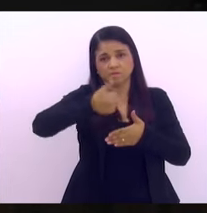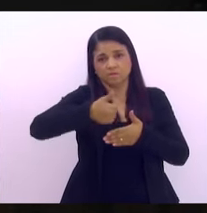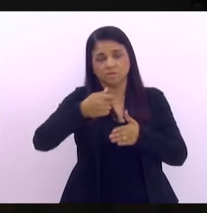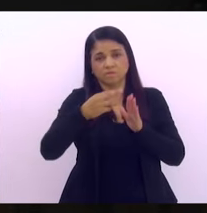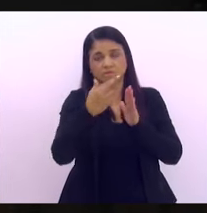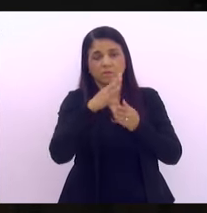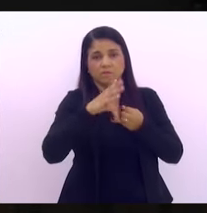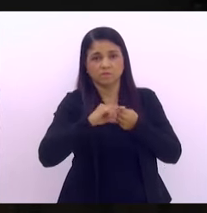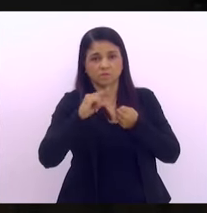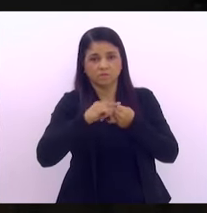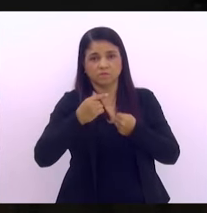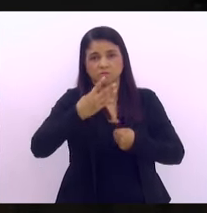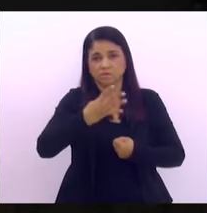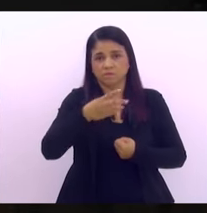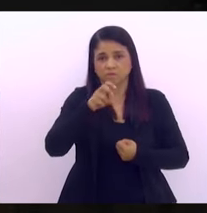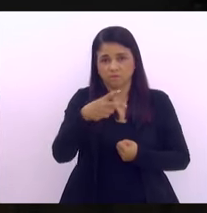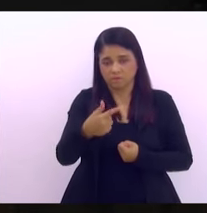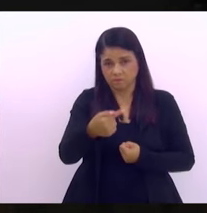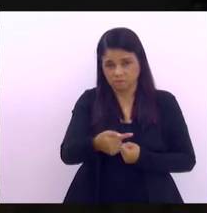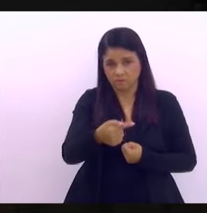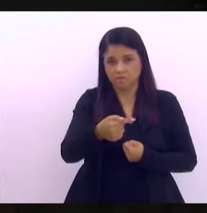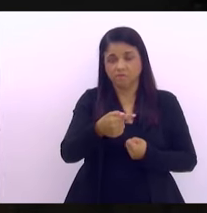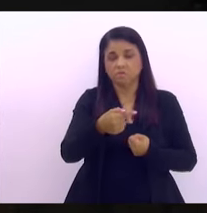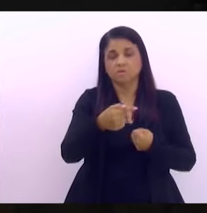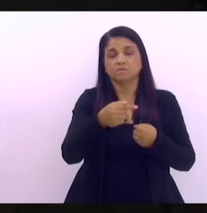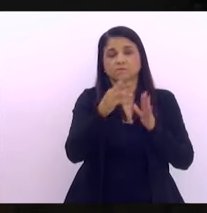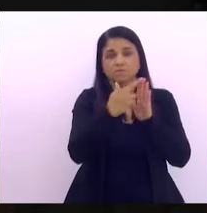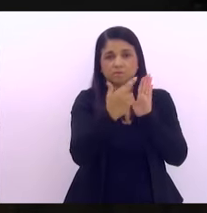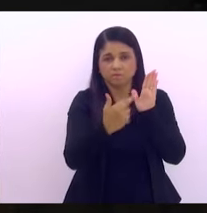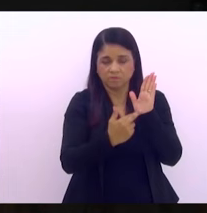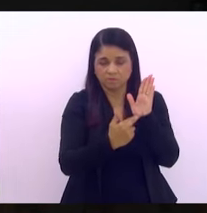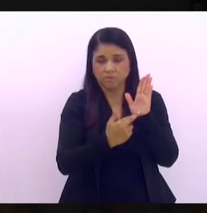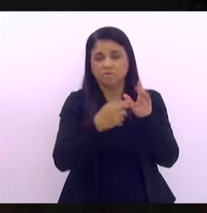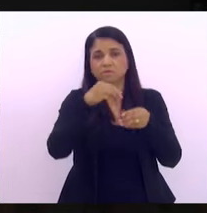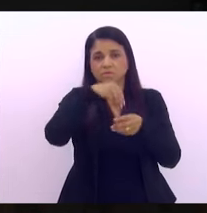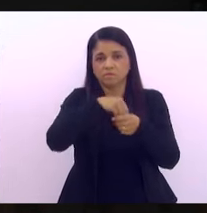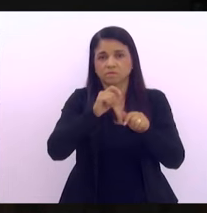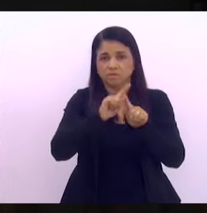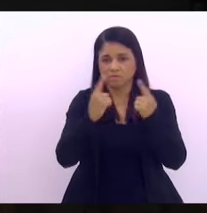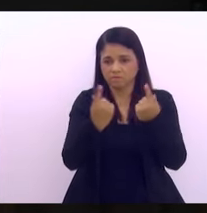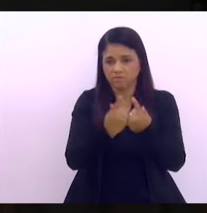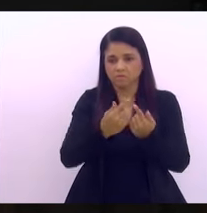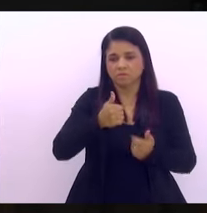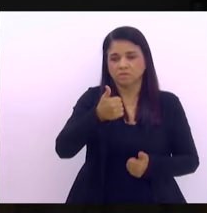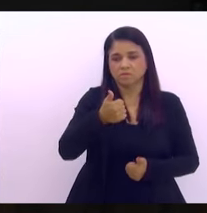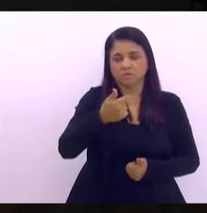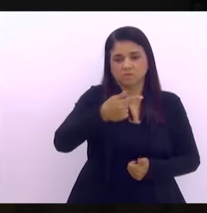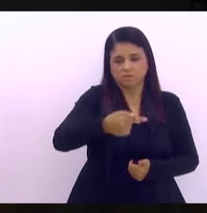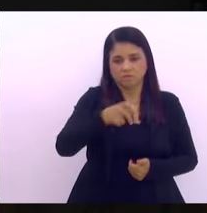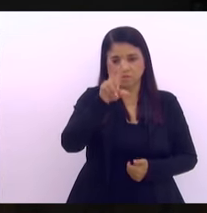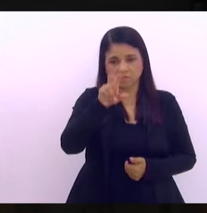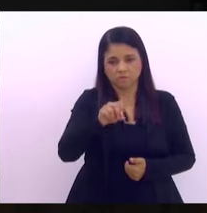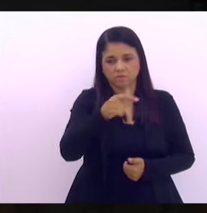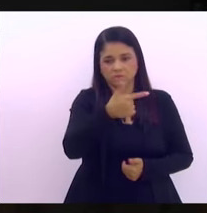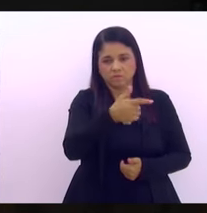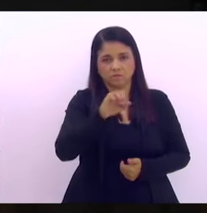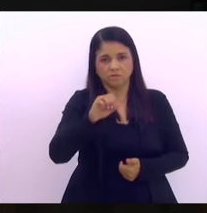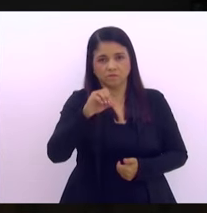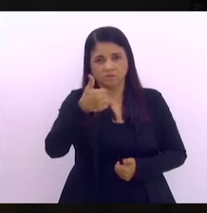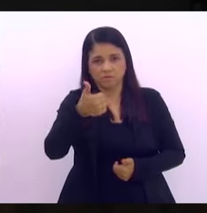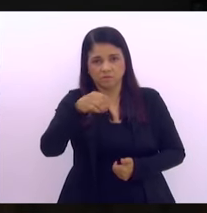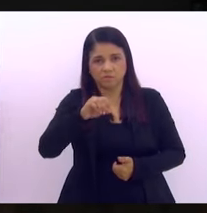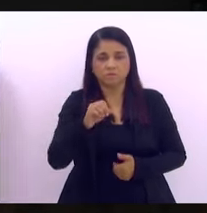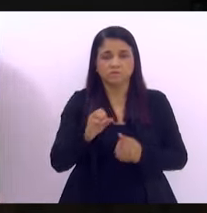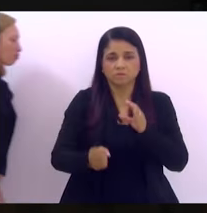47 do Regimento Interno, em tramitação ordinária, em primeira discussão, projeto de lei número 1750 de 2019, de